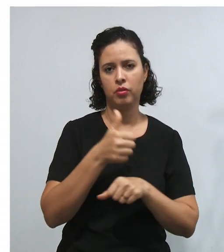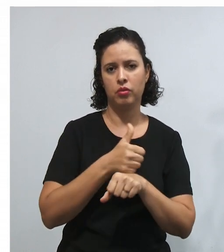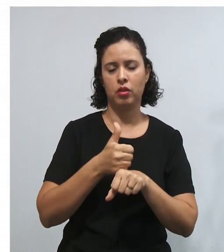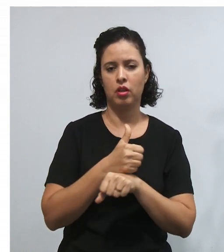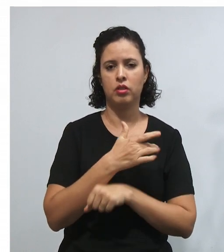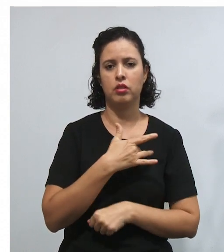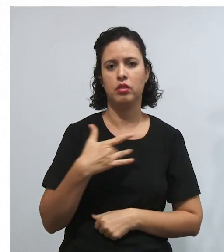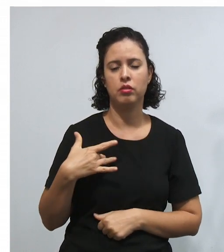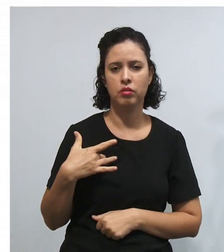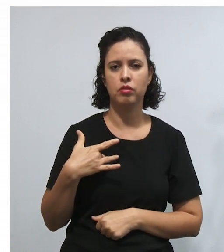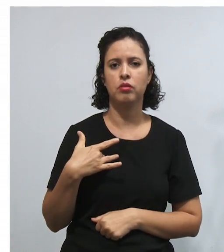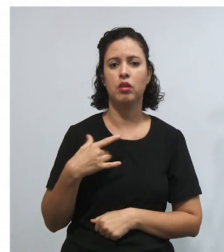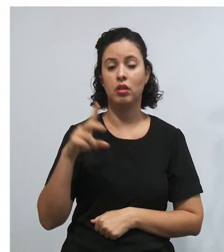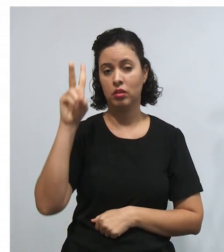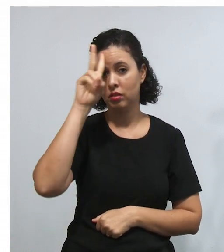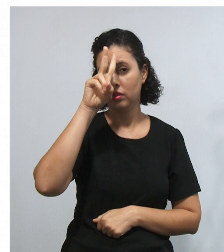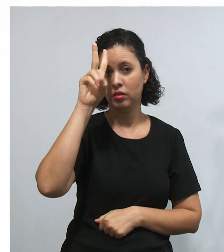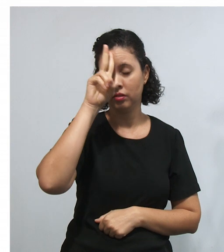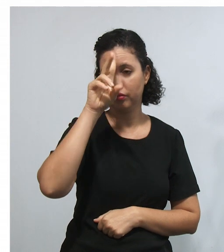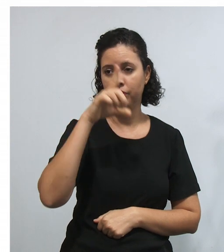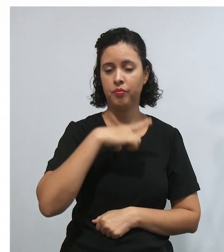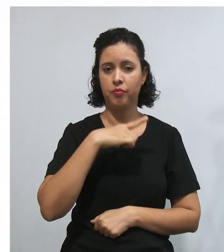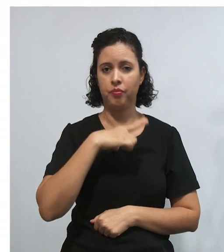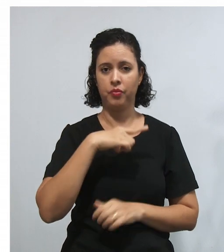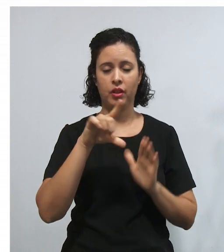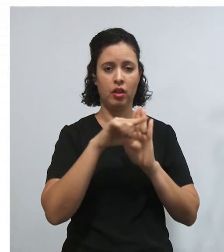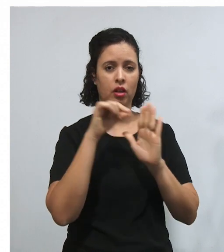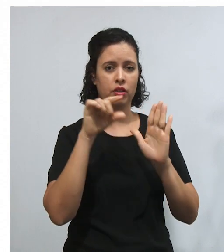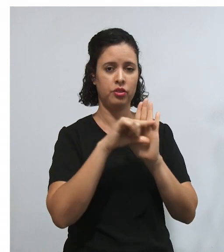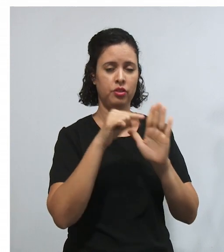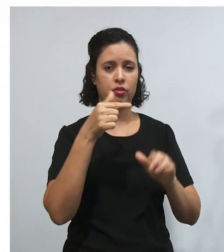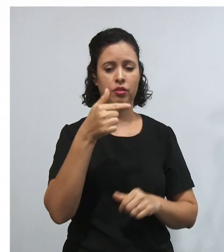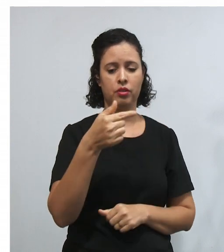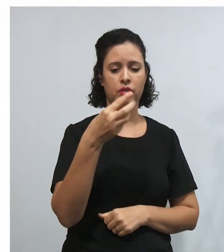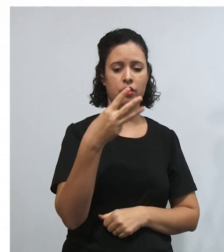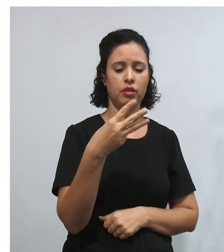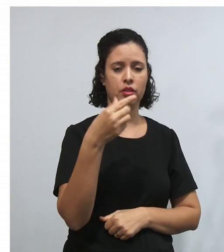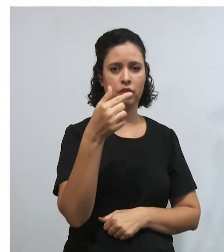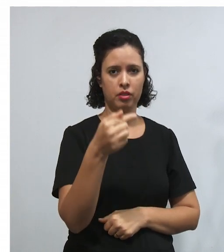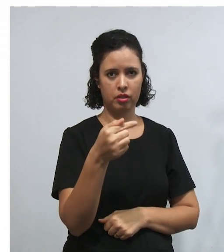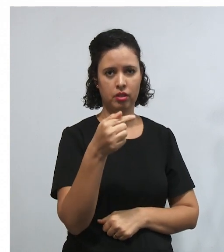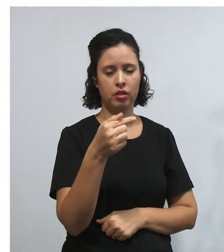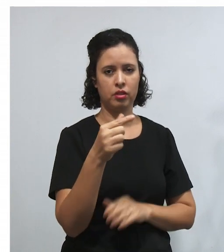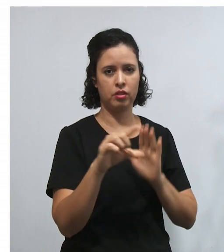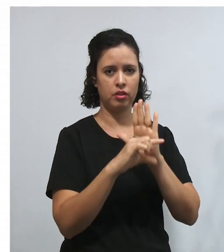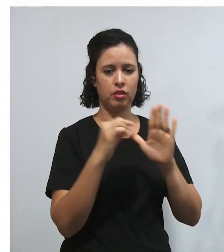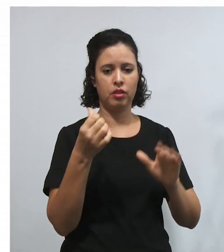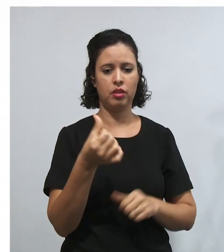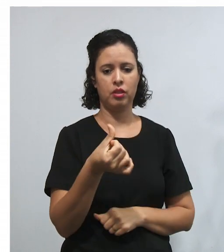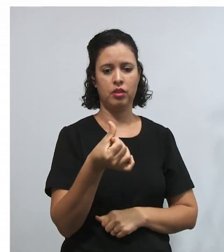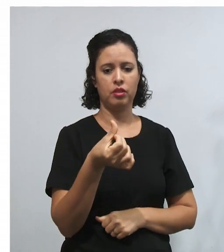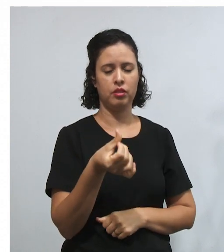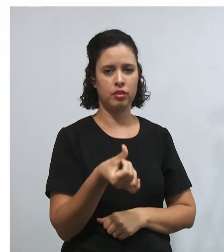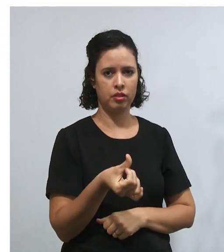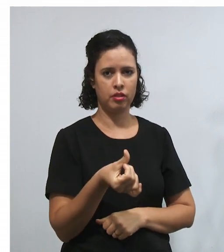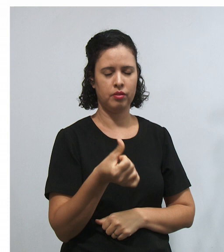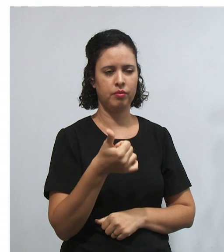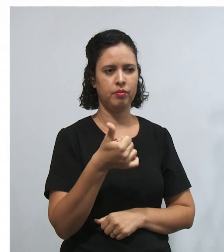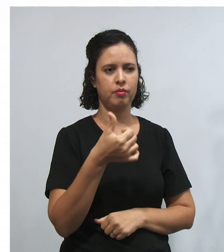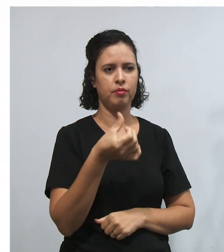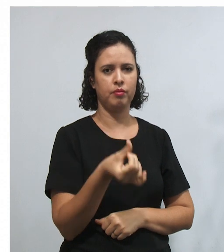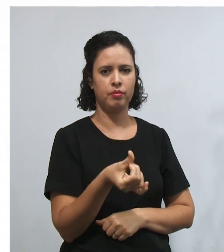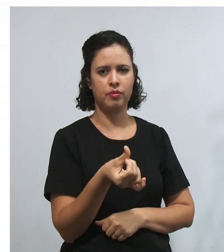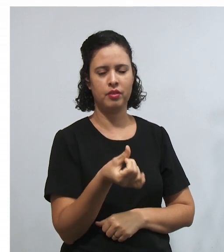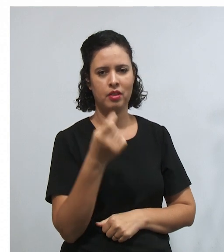médicos, enfermeiros. Lembrando que esse disposto está lá no artigo 37, inciso 16, tá certo? Vejam